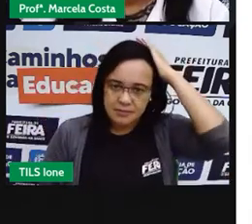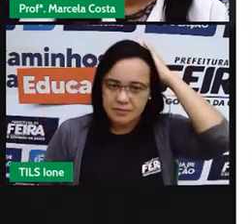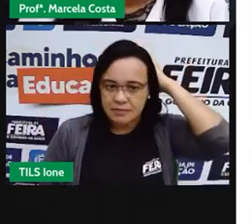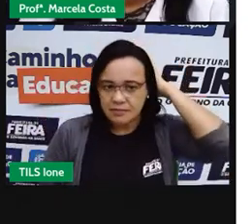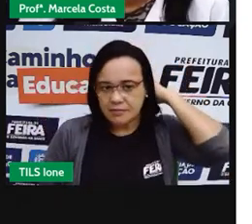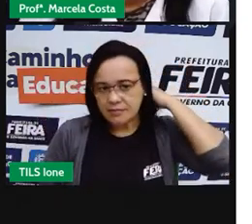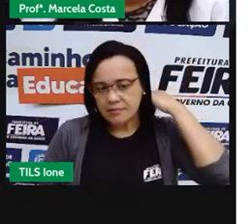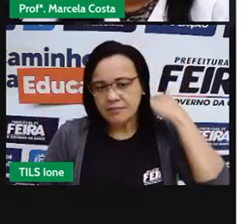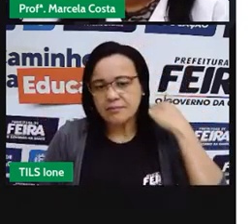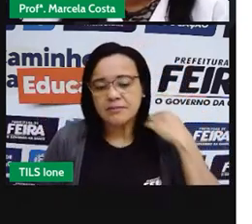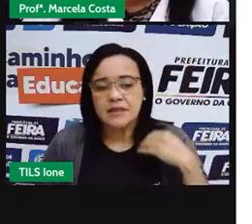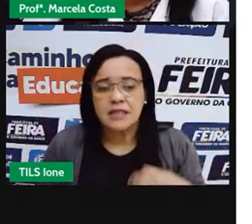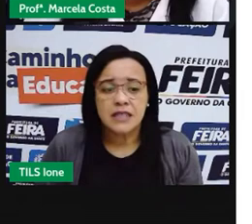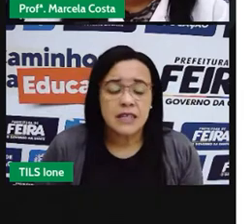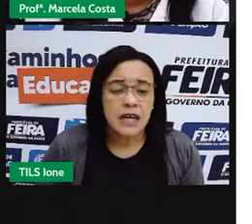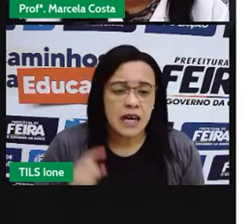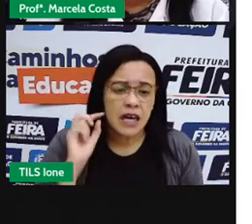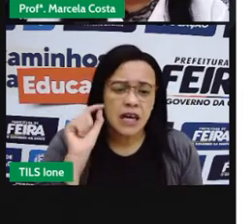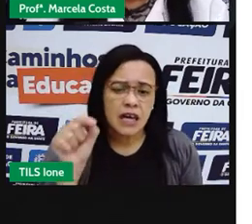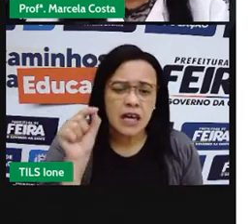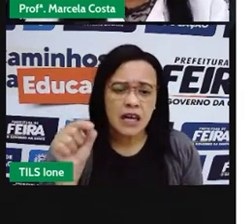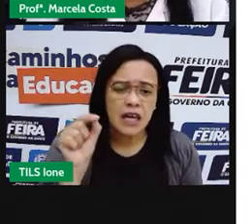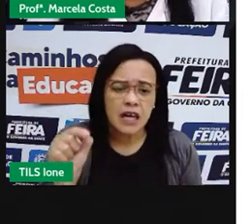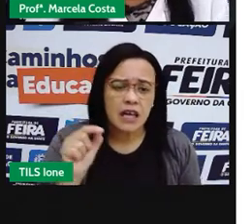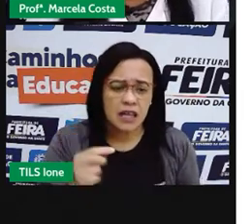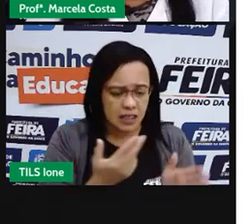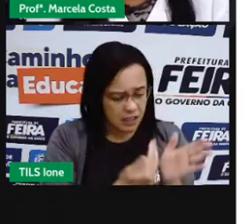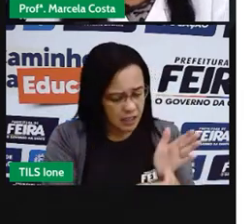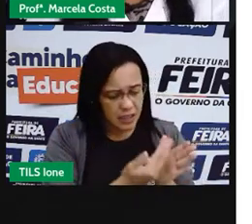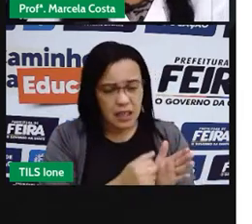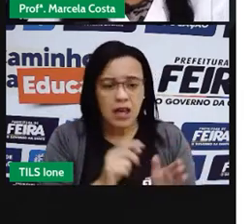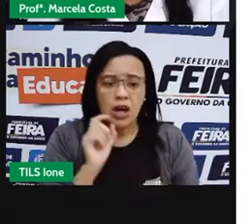Agora, esse aqui é um bolo.